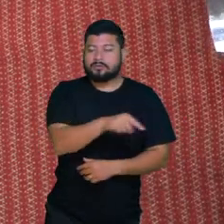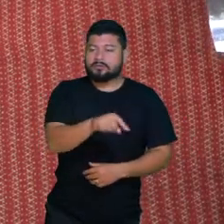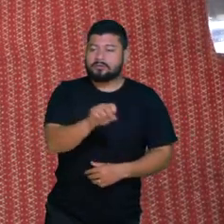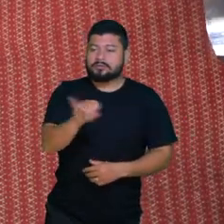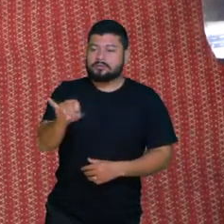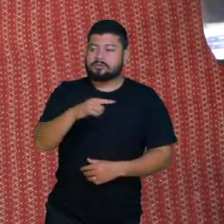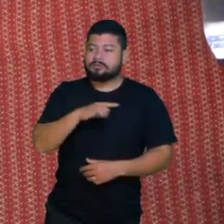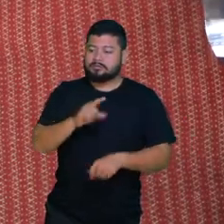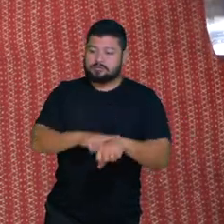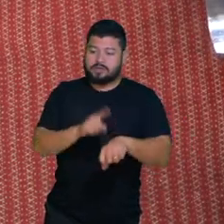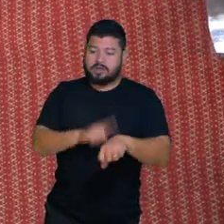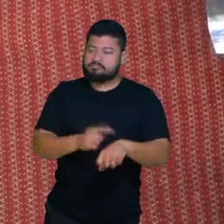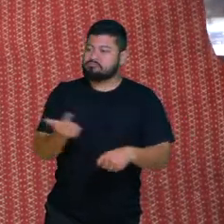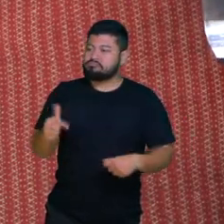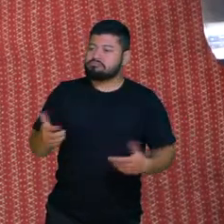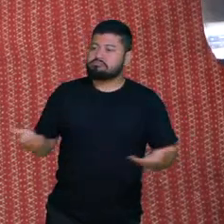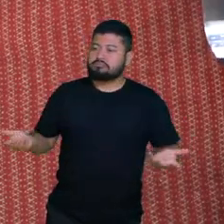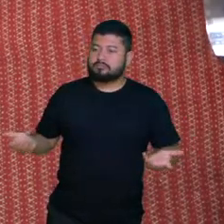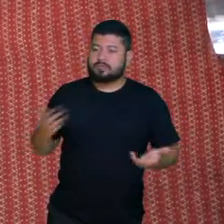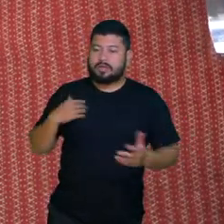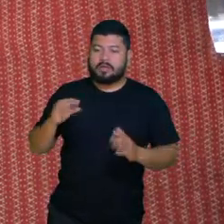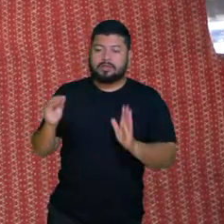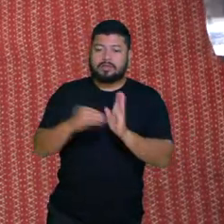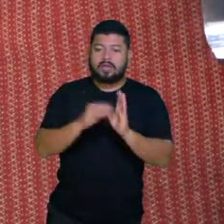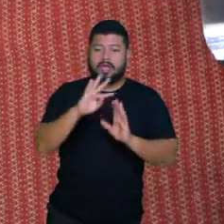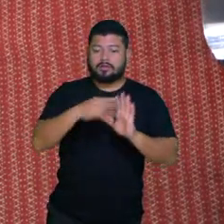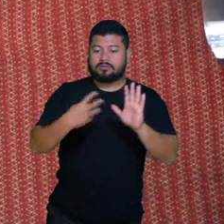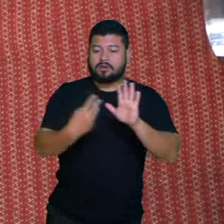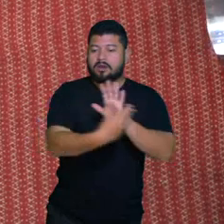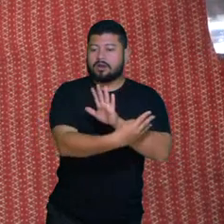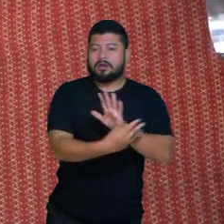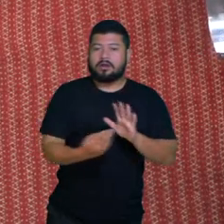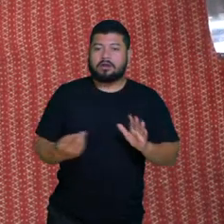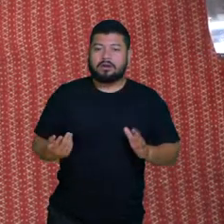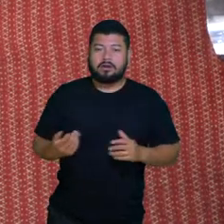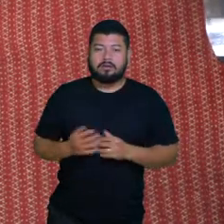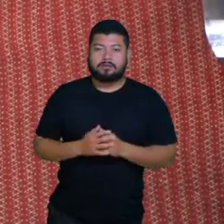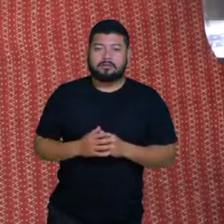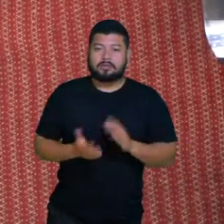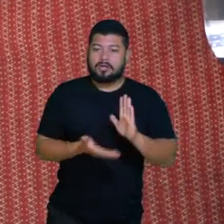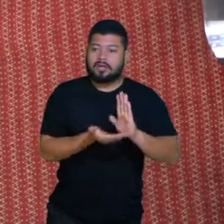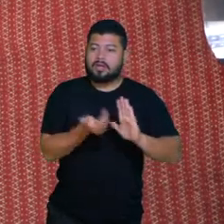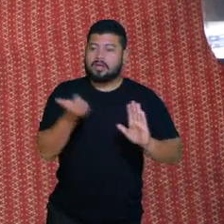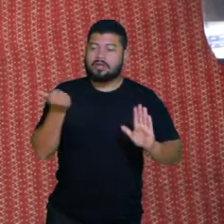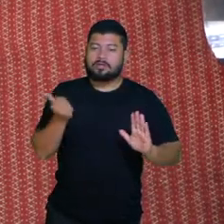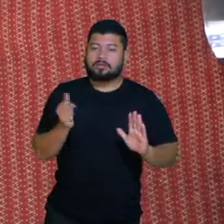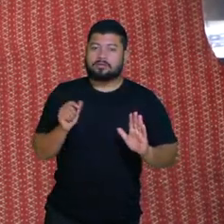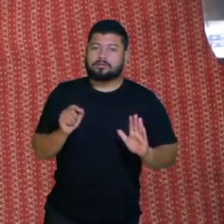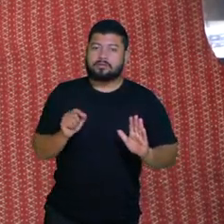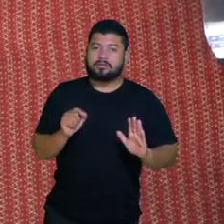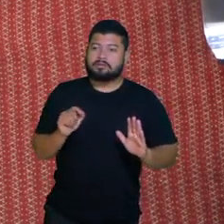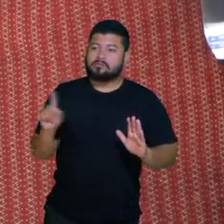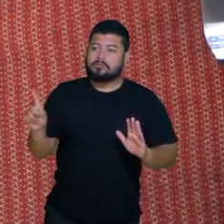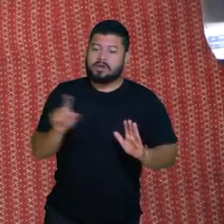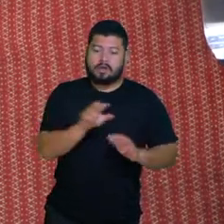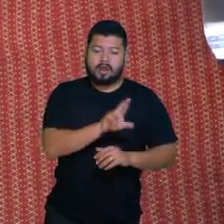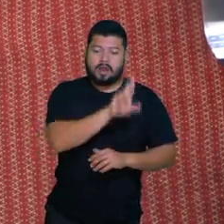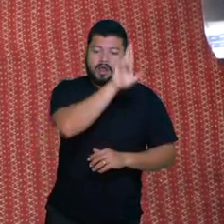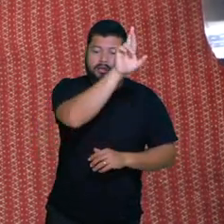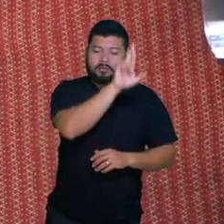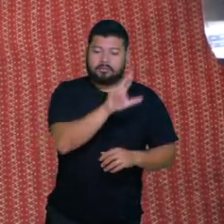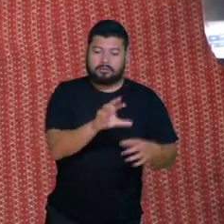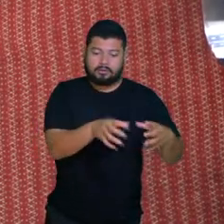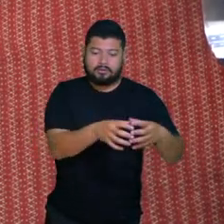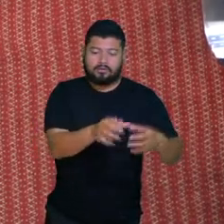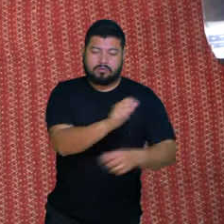tem tempo para isso no calendário vai tirar da sala de aula quem é que vai ficar com os alunos porque os alunos